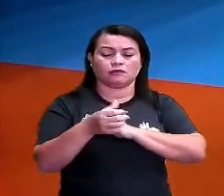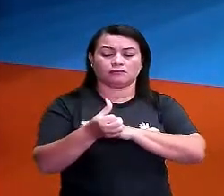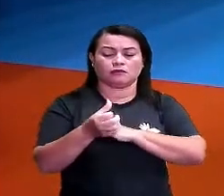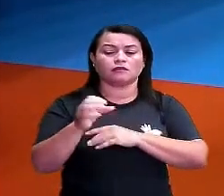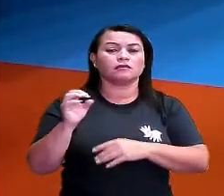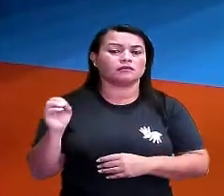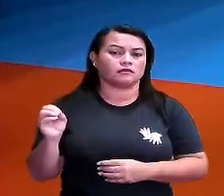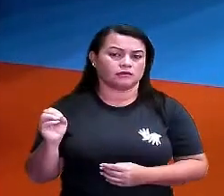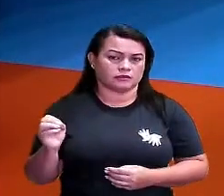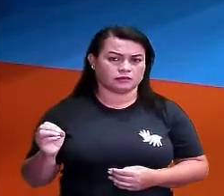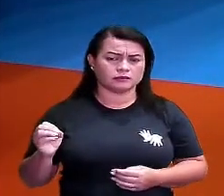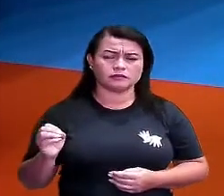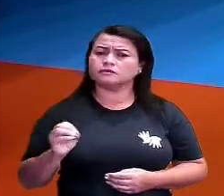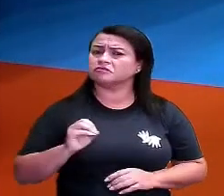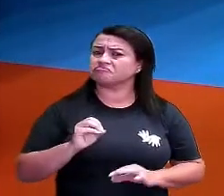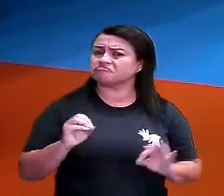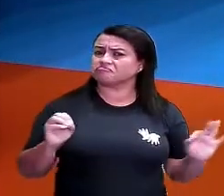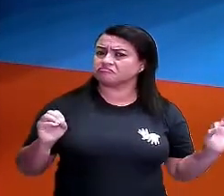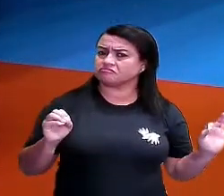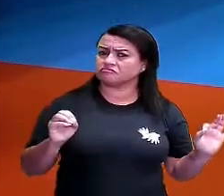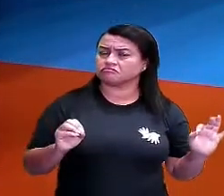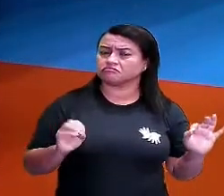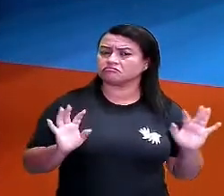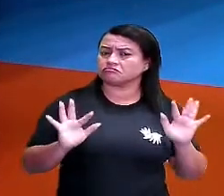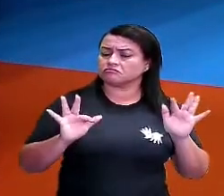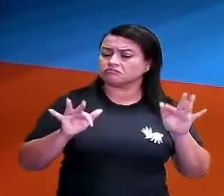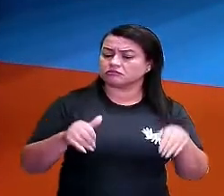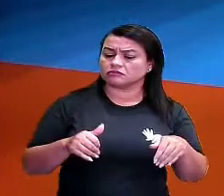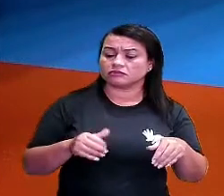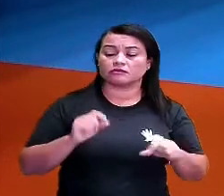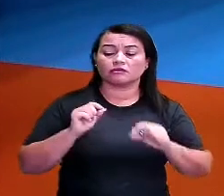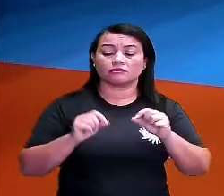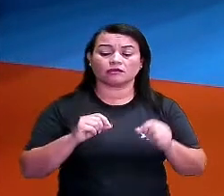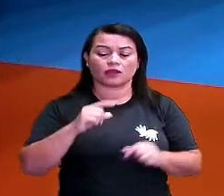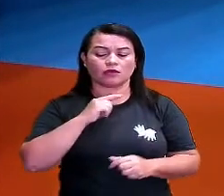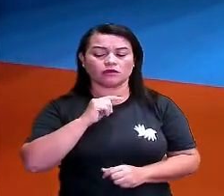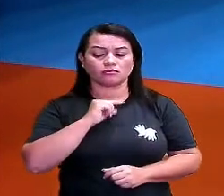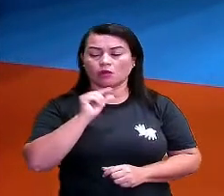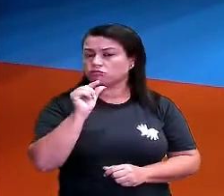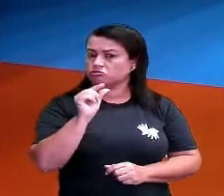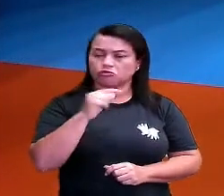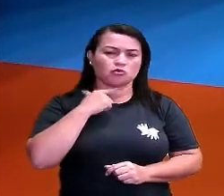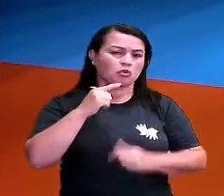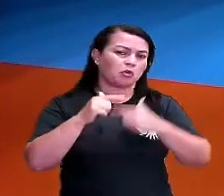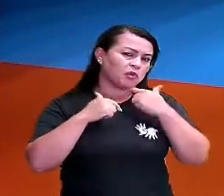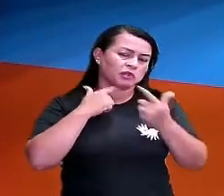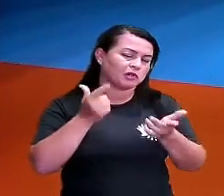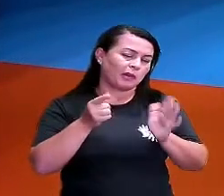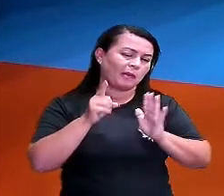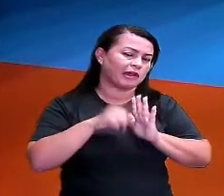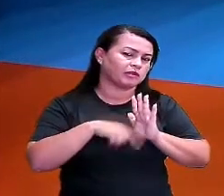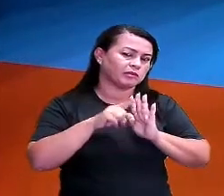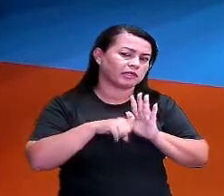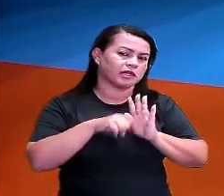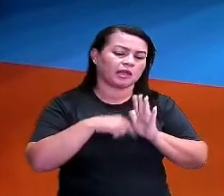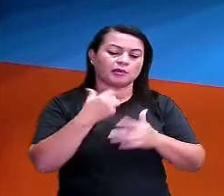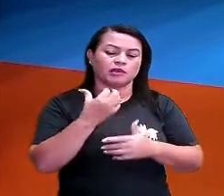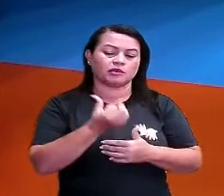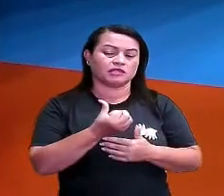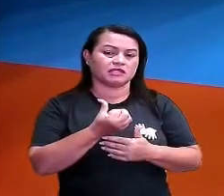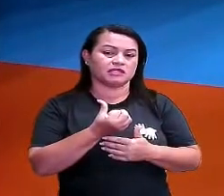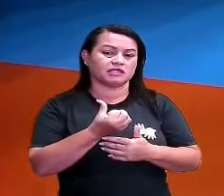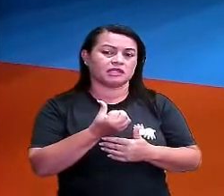6, 0. Zerou, chegou no final. Ou restou ali só um pouquinho e eu não consigo mais subtrair pelo 6. O